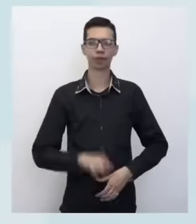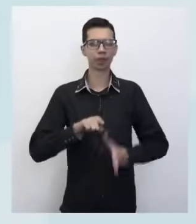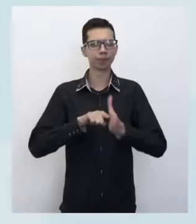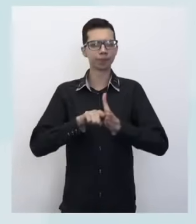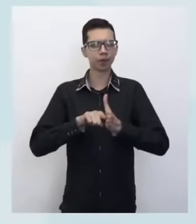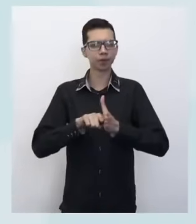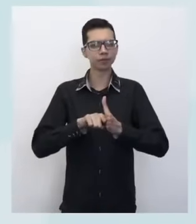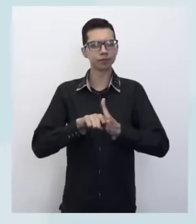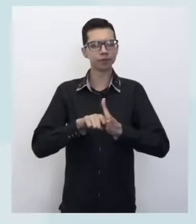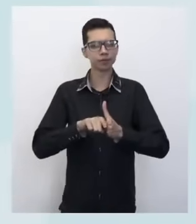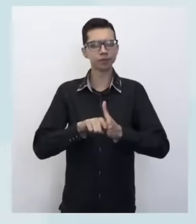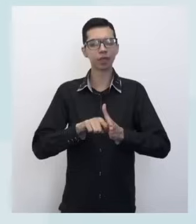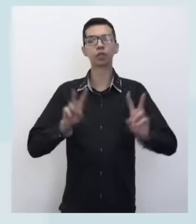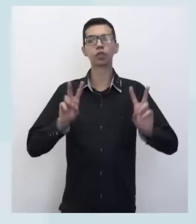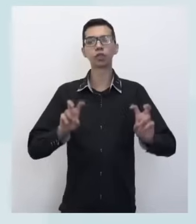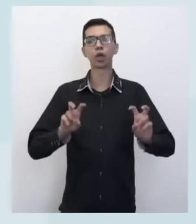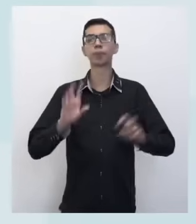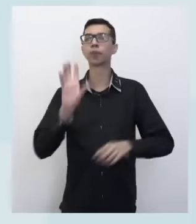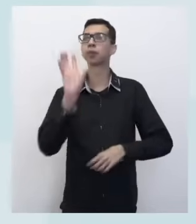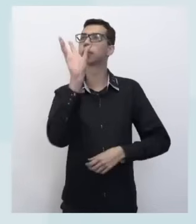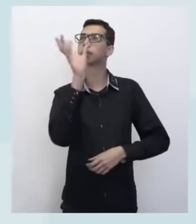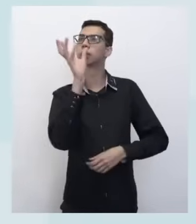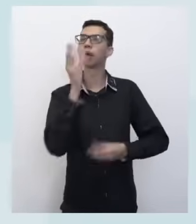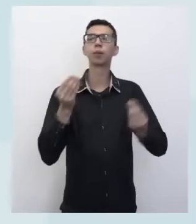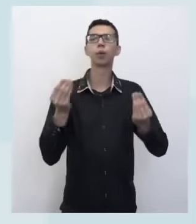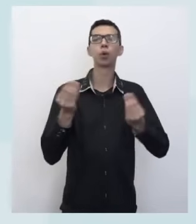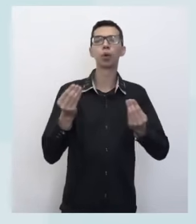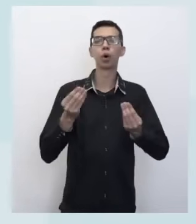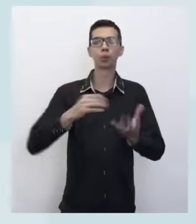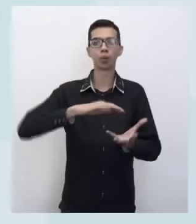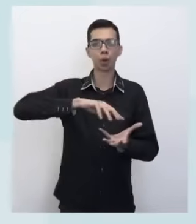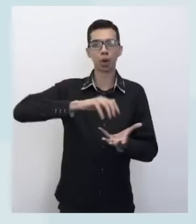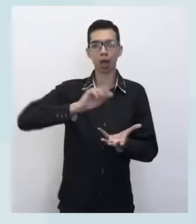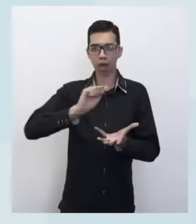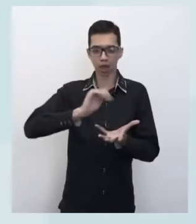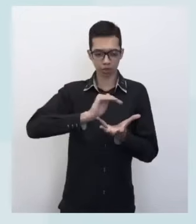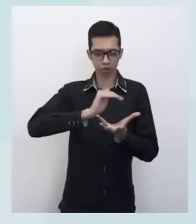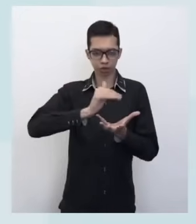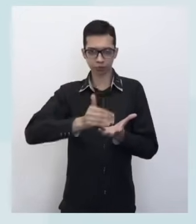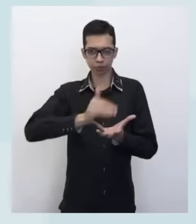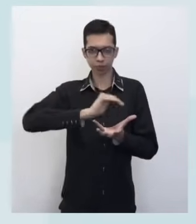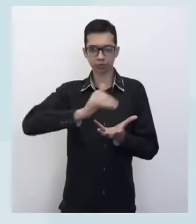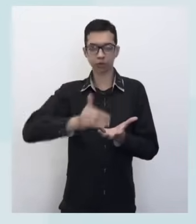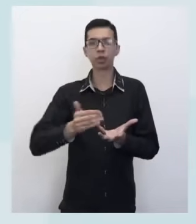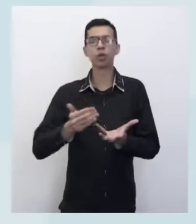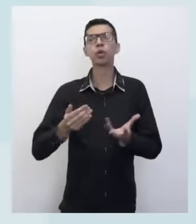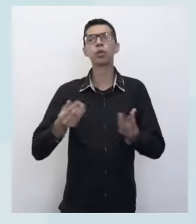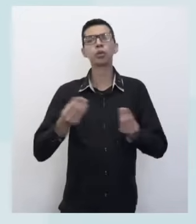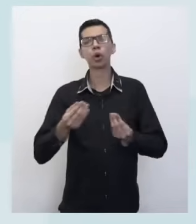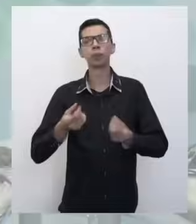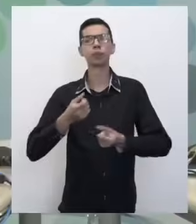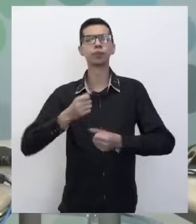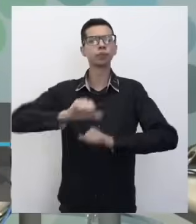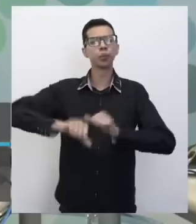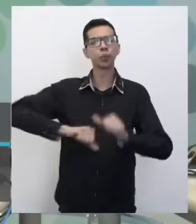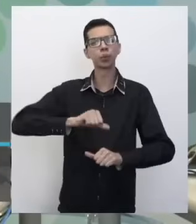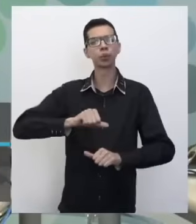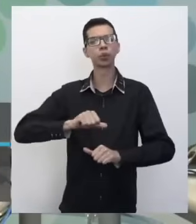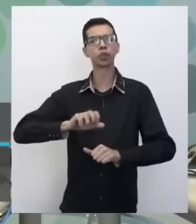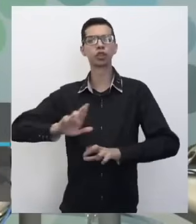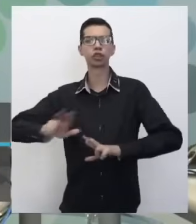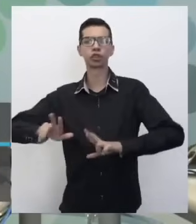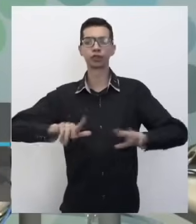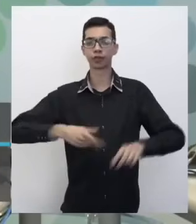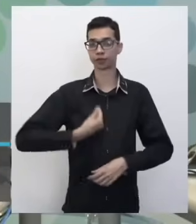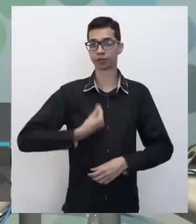do tempo atmosférico e como isso interfere no cotidiano de diferentes comunidades, né? Como será que essa